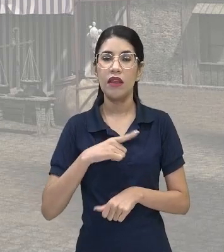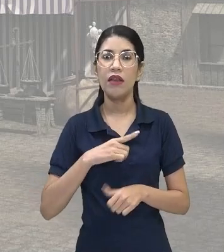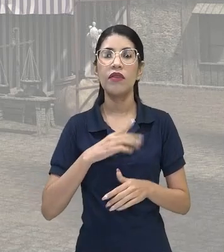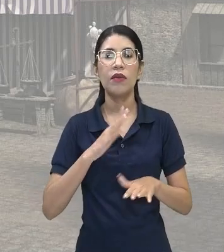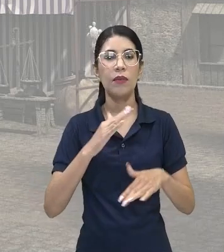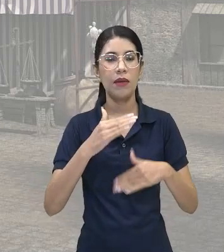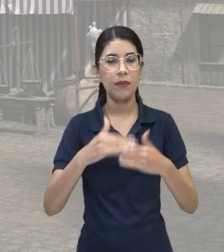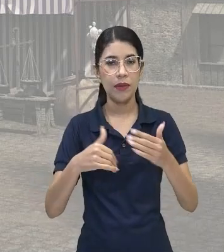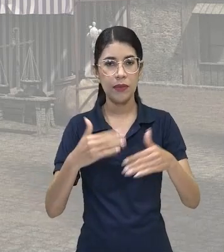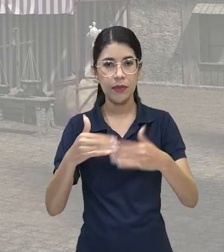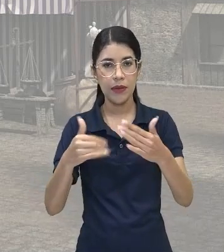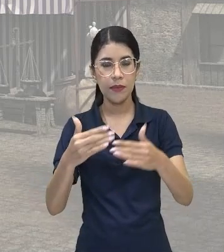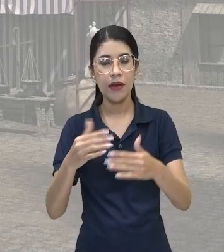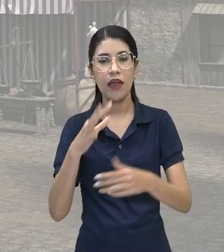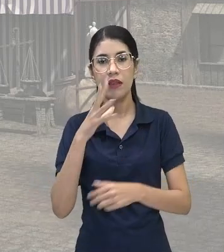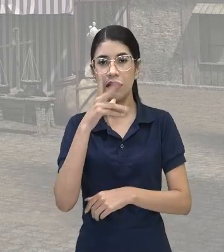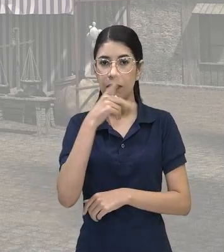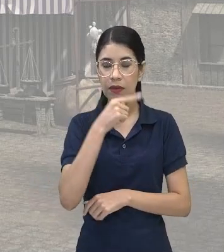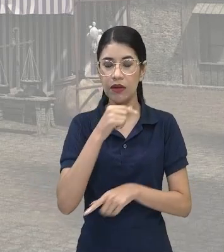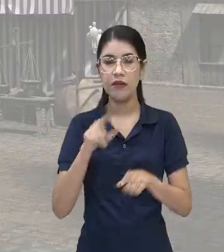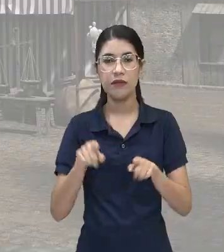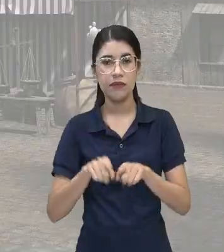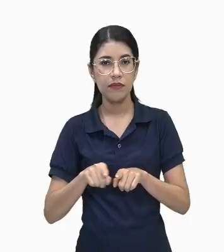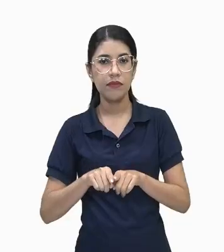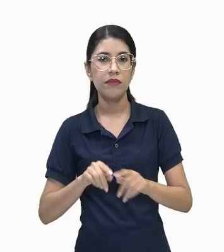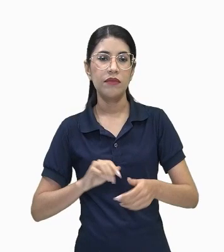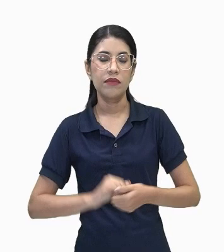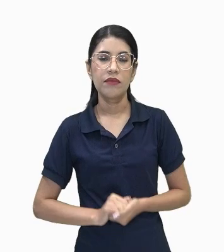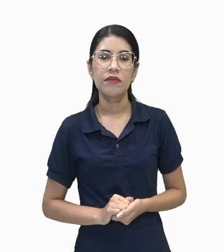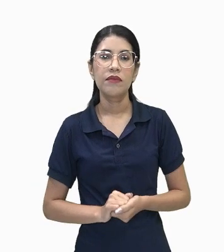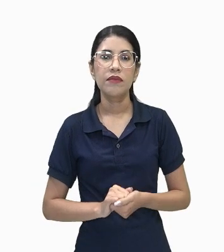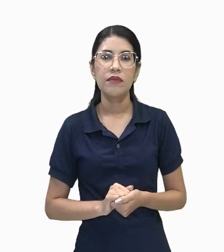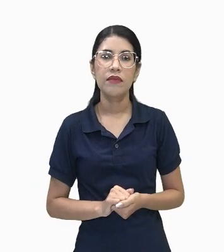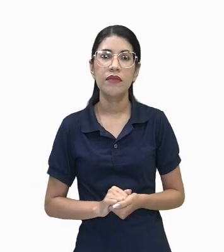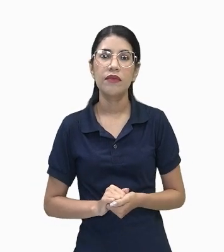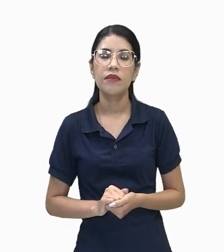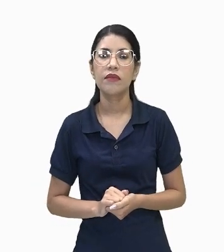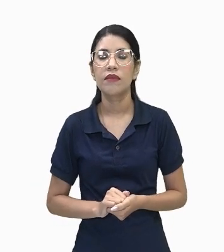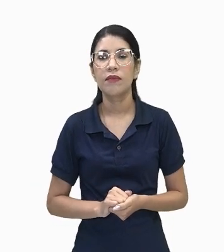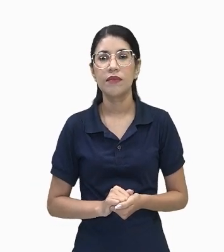lento, gradual e paulatino. Vamos adiante com o texto.